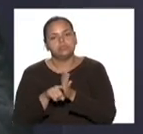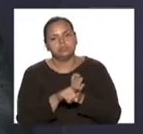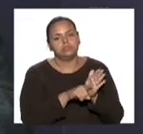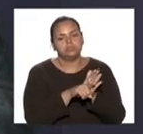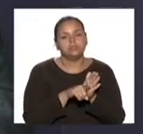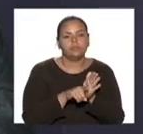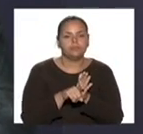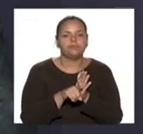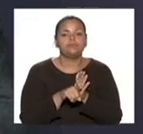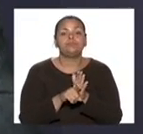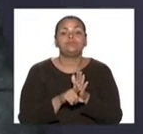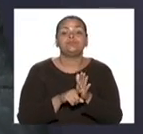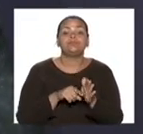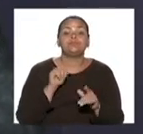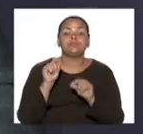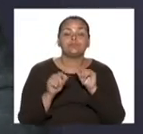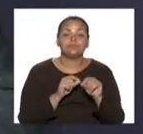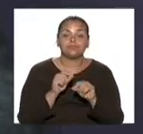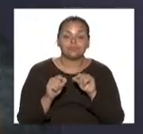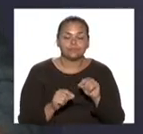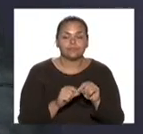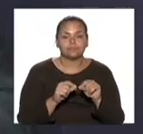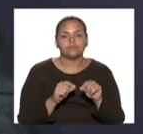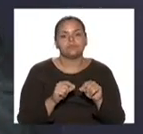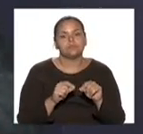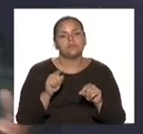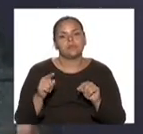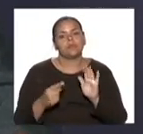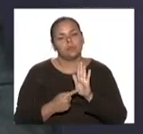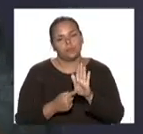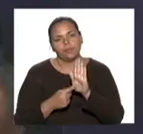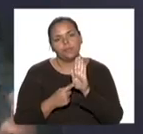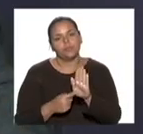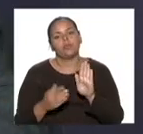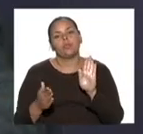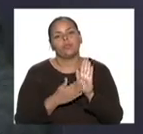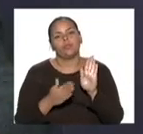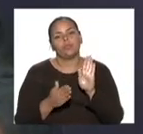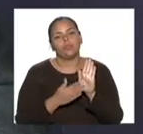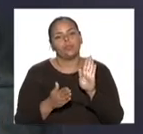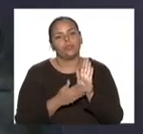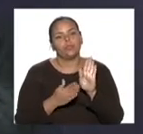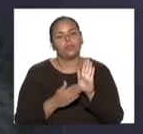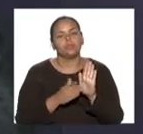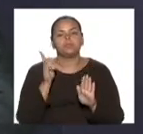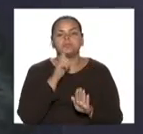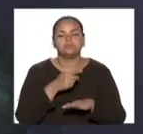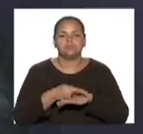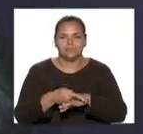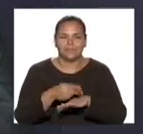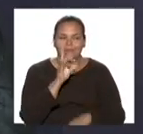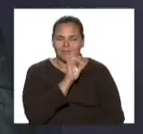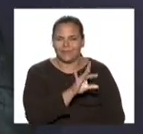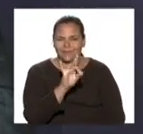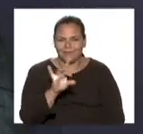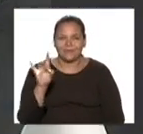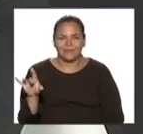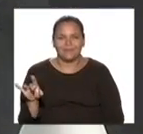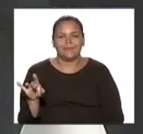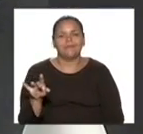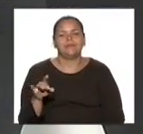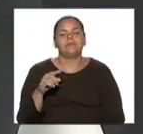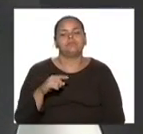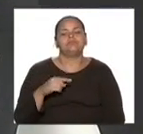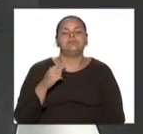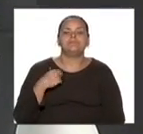e pontuar aquilo que é apresentado como proposta para premiação. Cada um deles